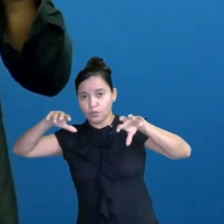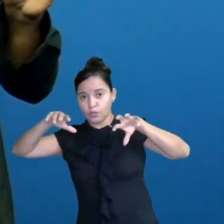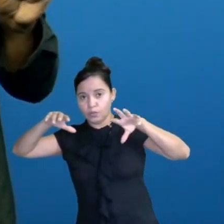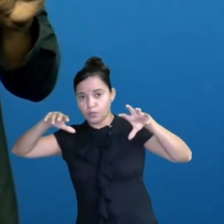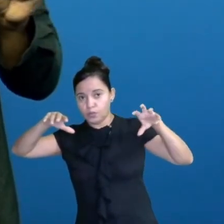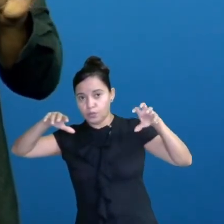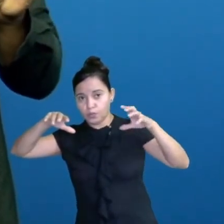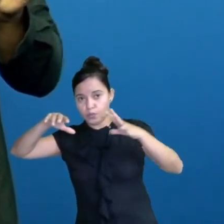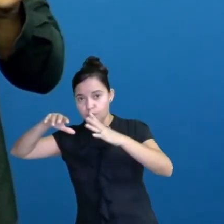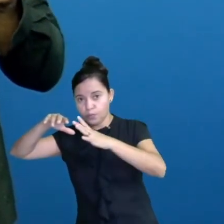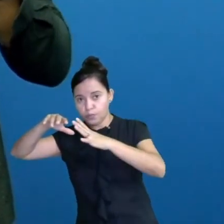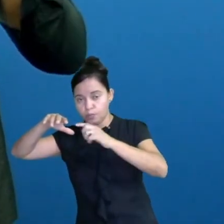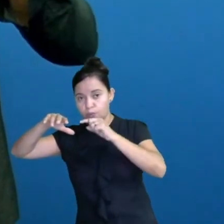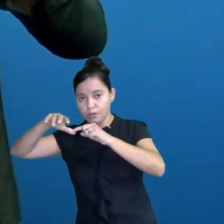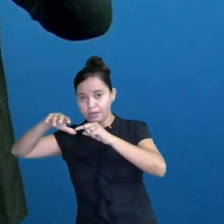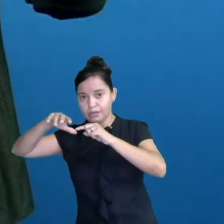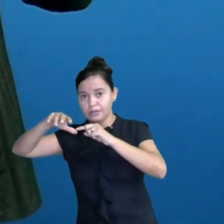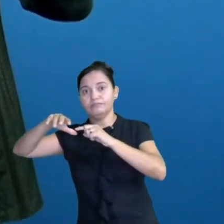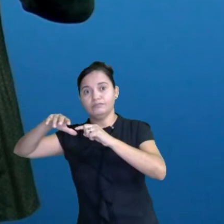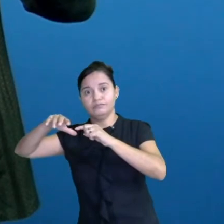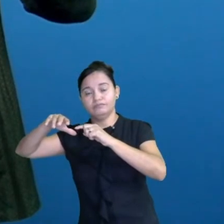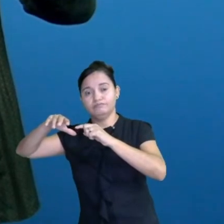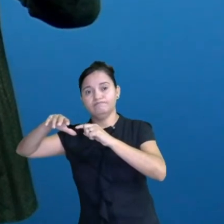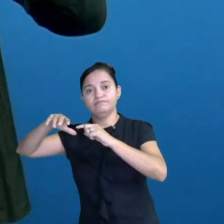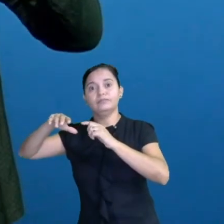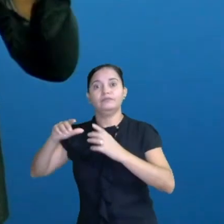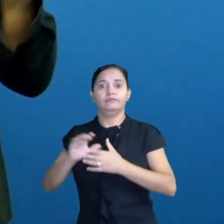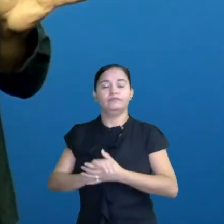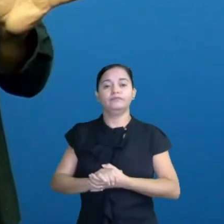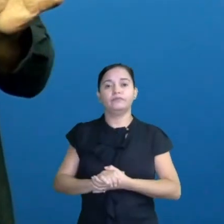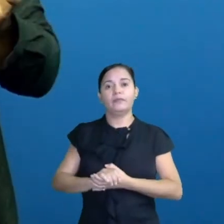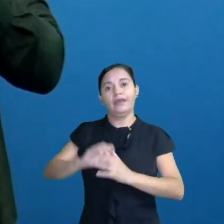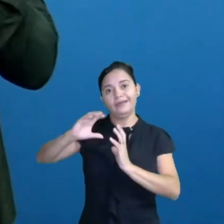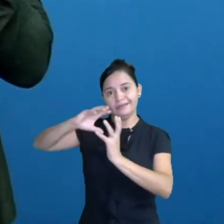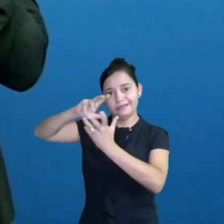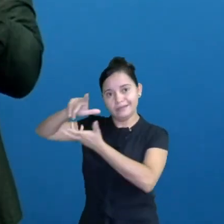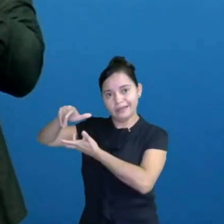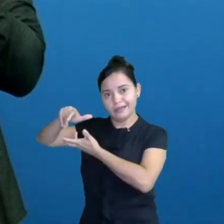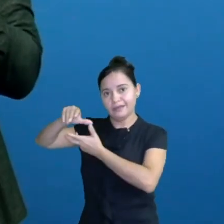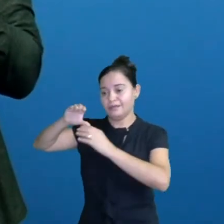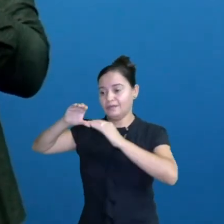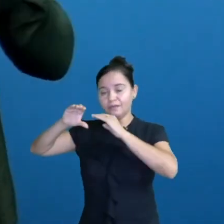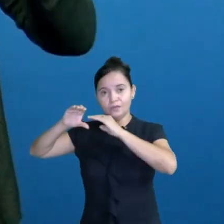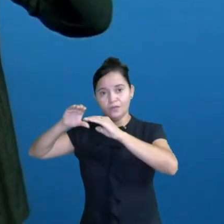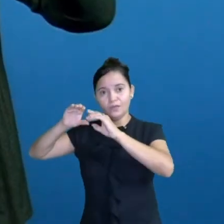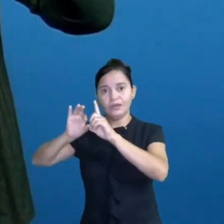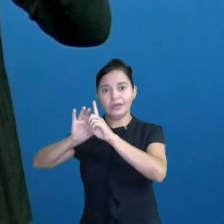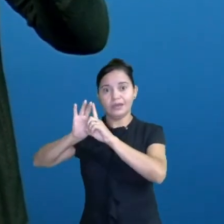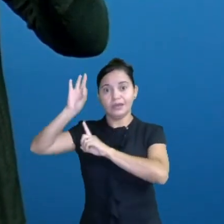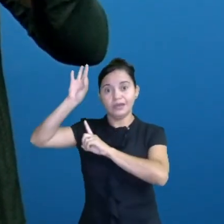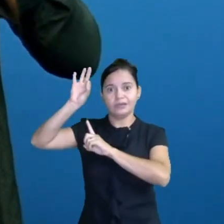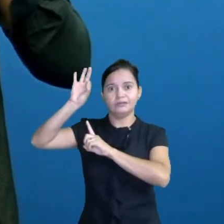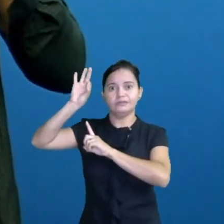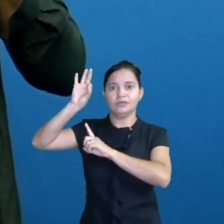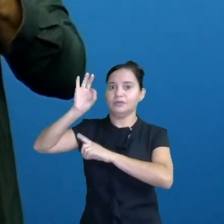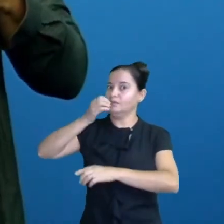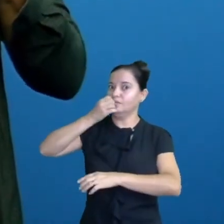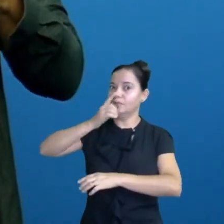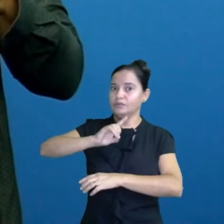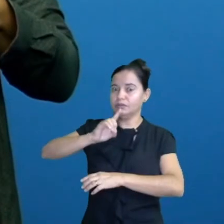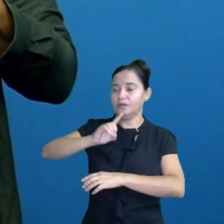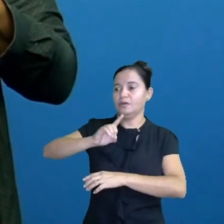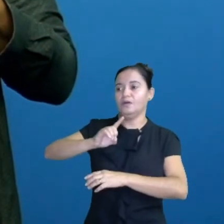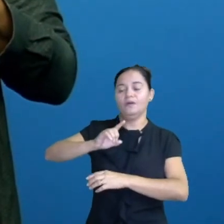é essa otimização, essa maximização que ocorreu do efeito estufa, principalmente para os gases estufas, CO2